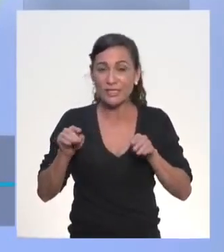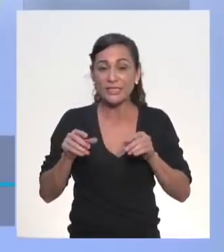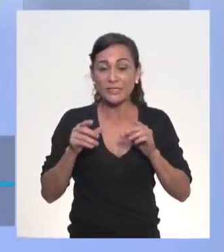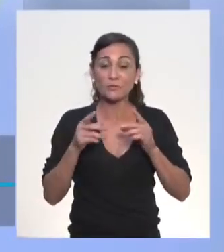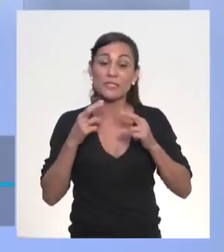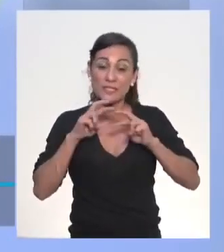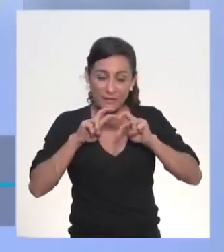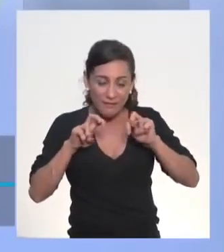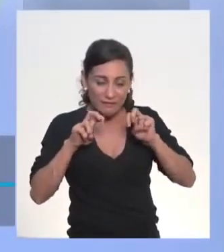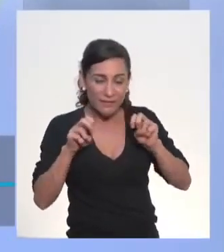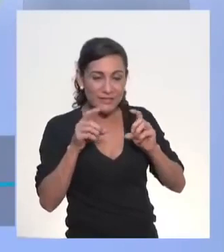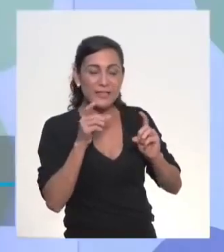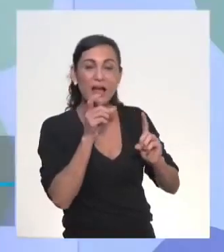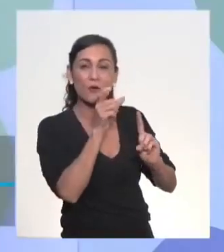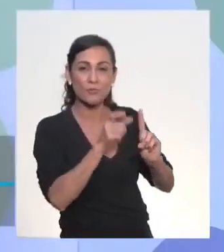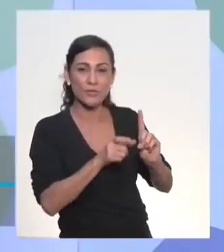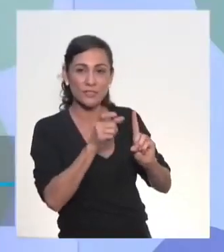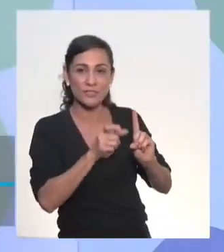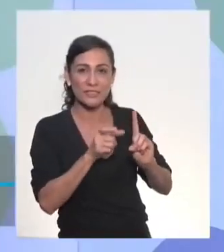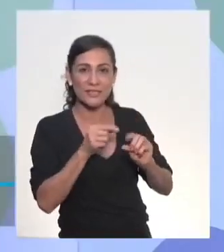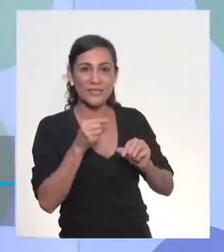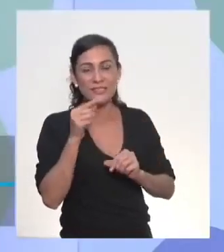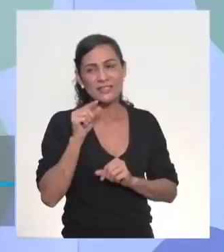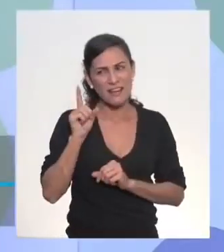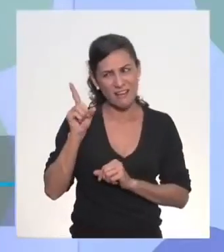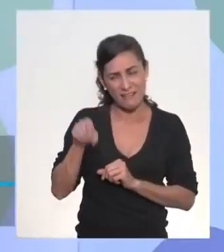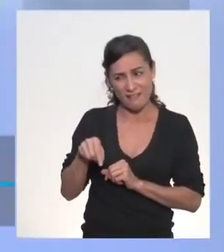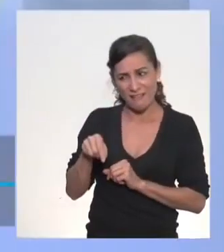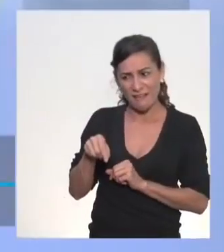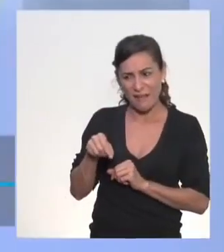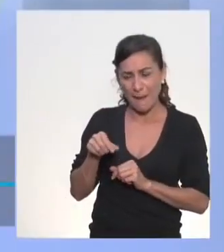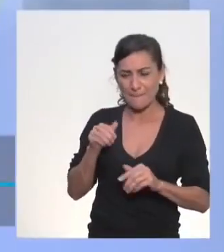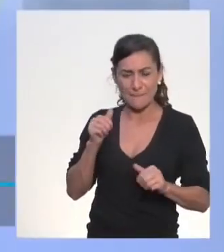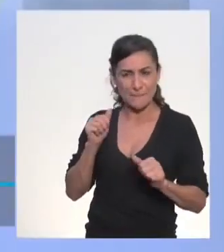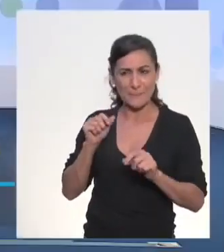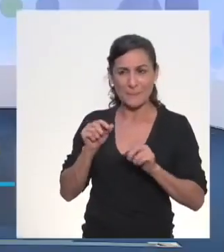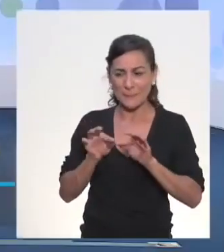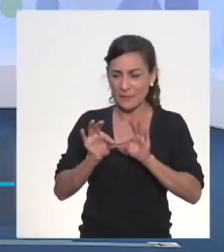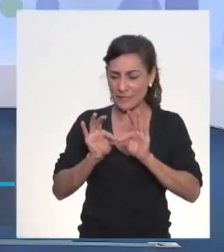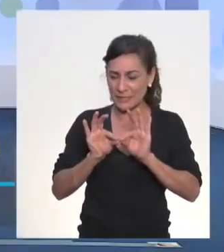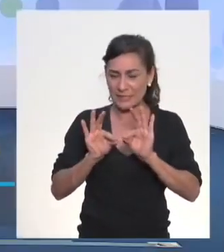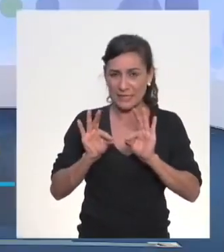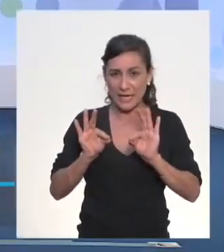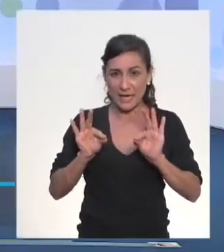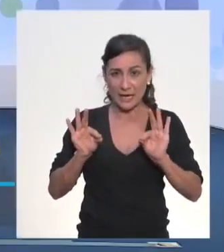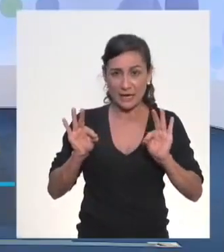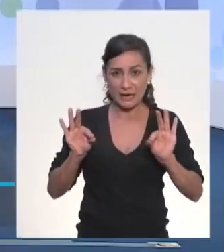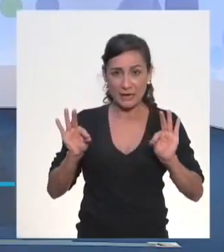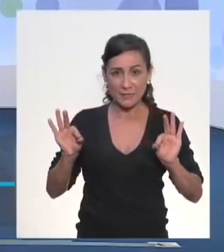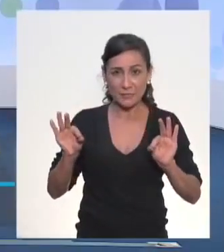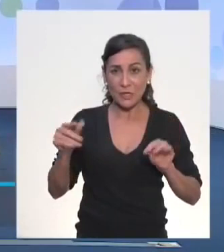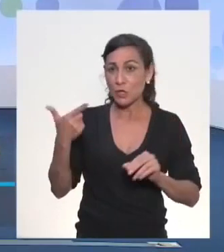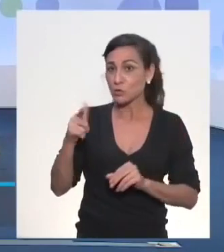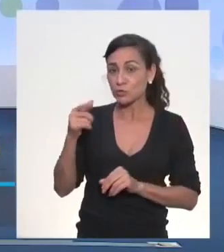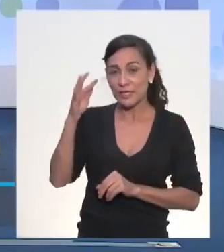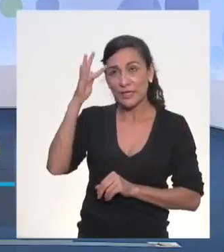o personagem. Seria porque ela é estática também? Exato, não muda. Não há uma reflexão, durante a história não há uma reflexão,